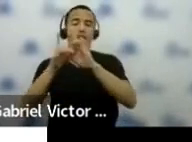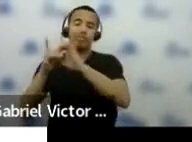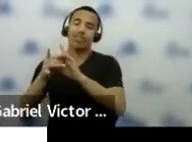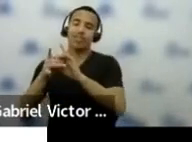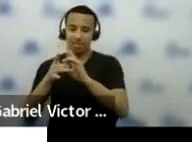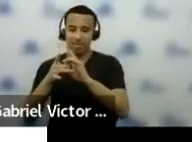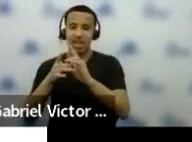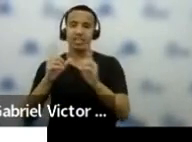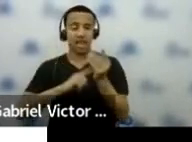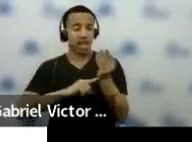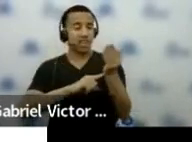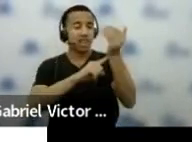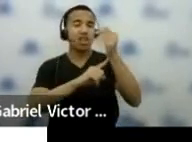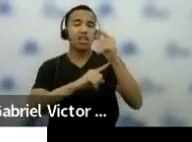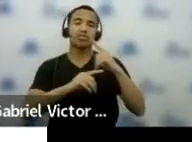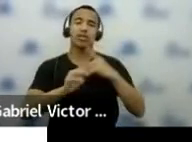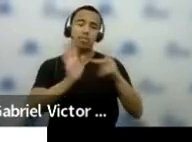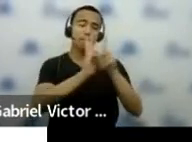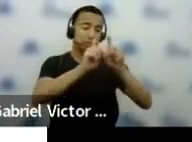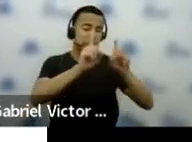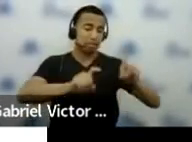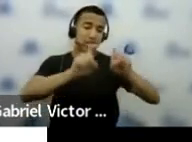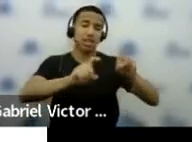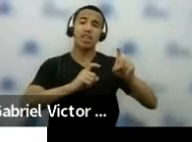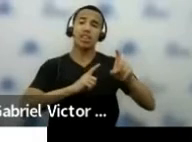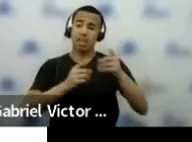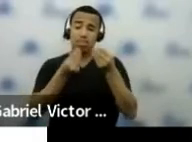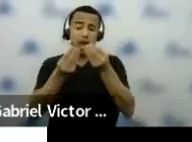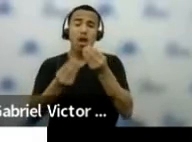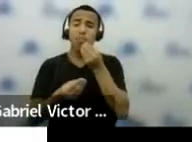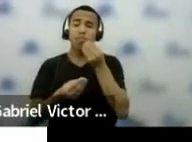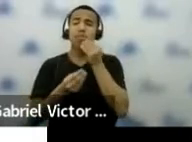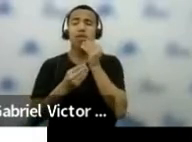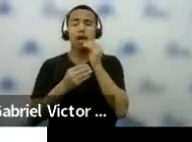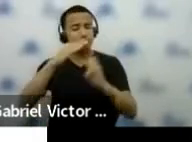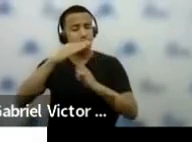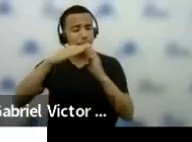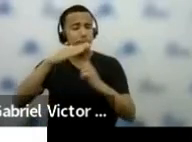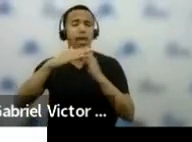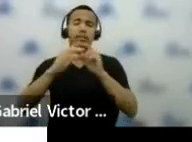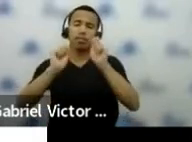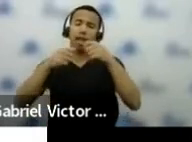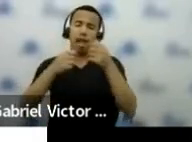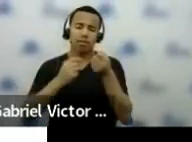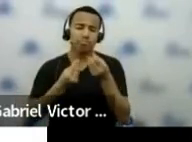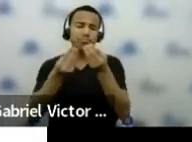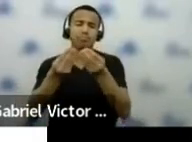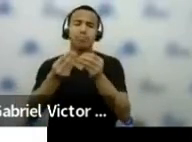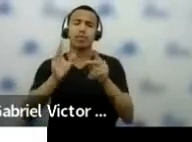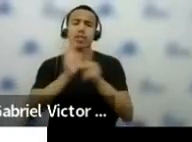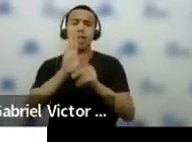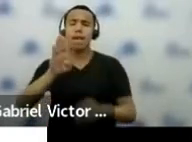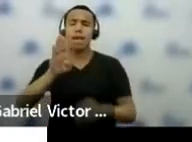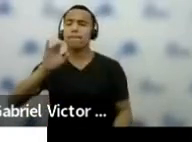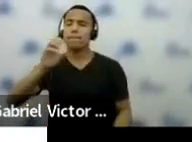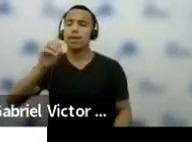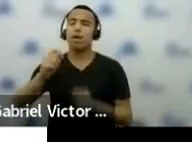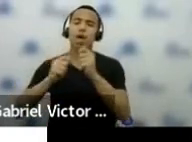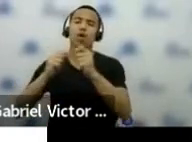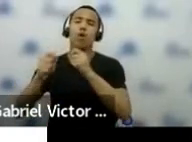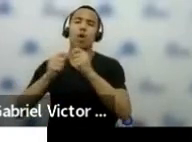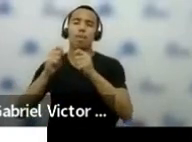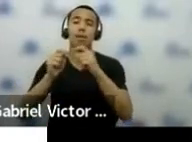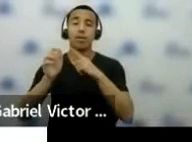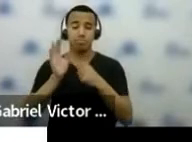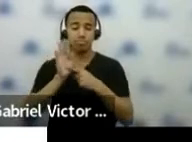quanto no de tecnologias digitais, você tem oportunidades para as empresas aqui associadas da ABS, e também no de bioeconomia. Aqui eu trago